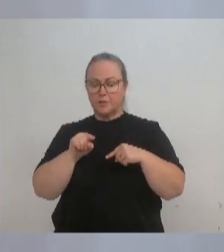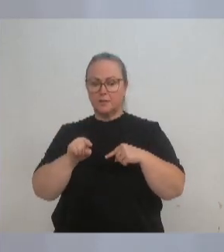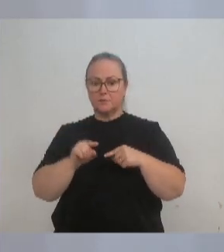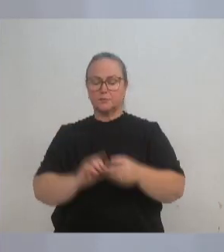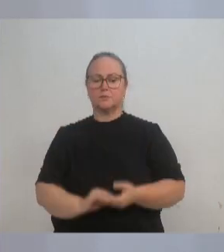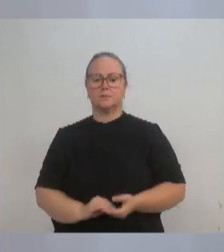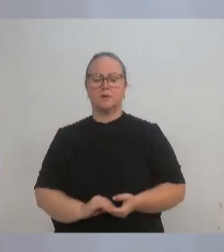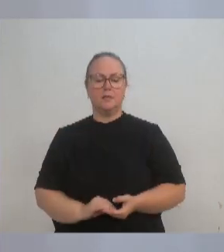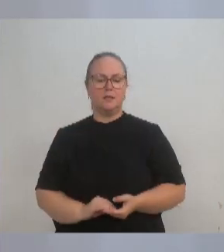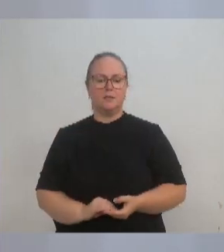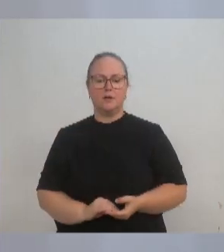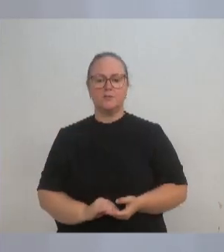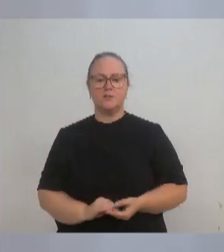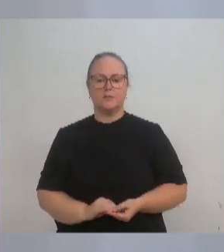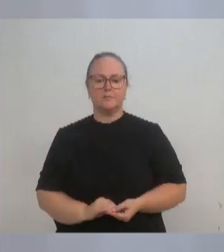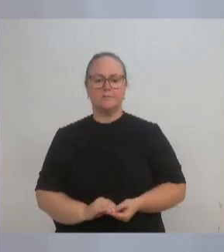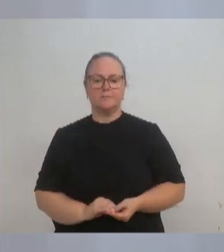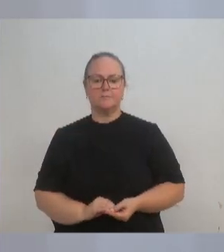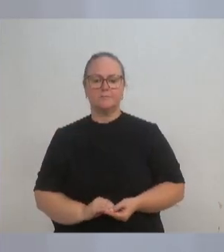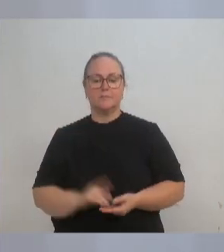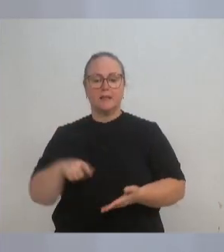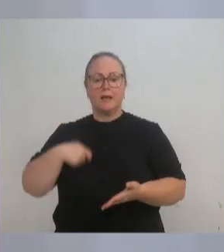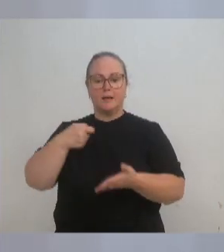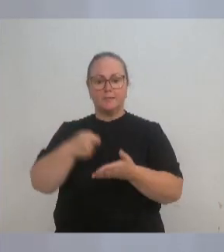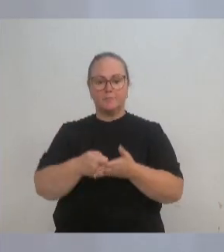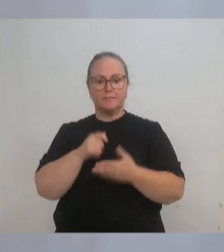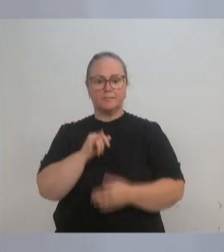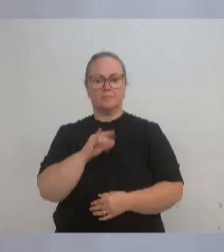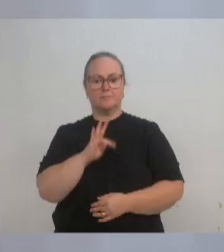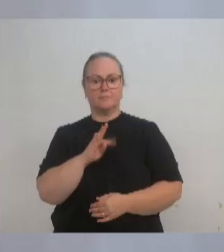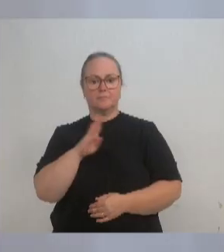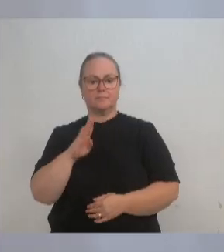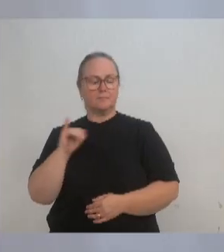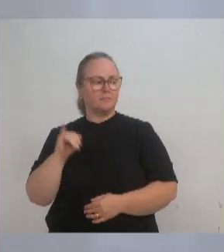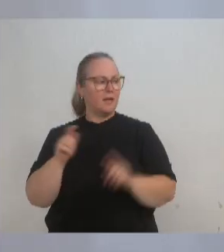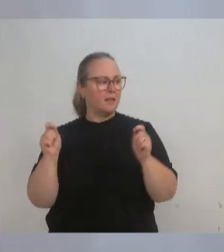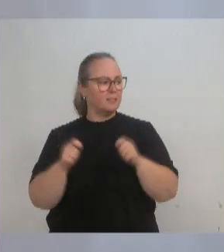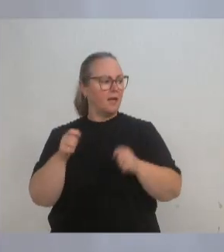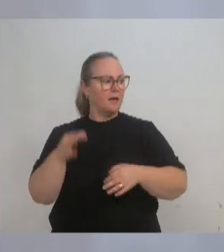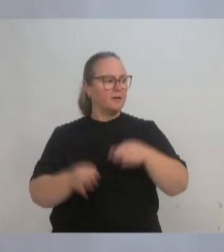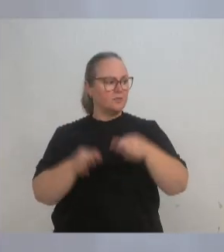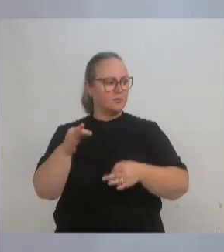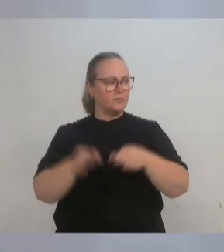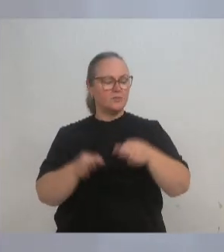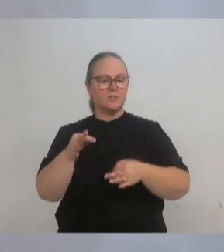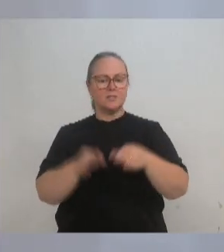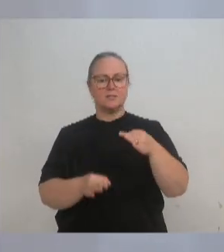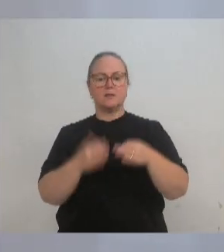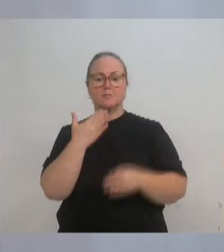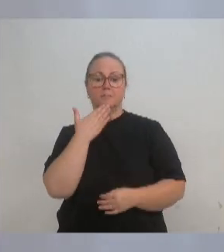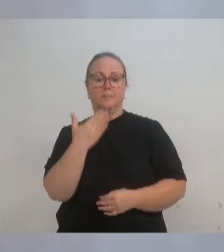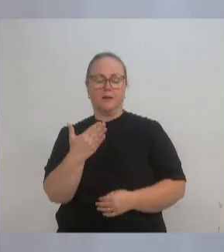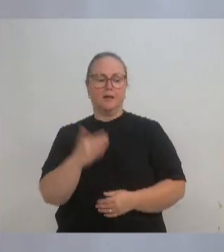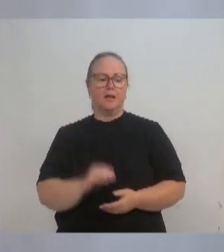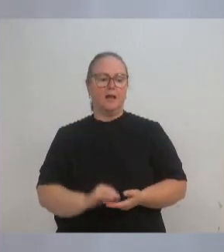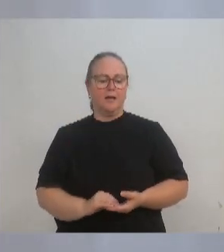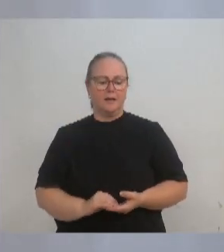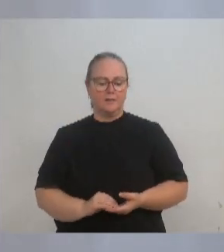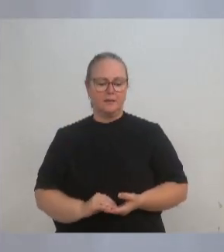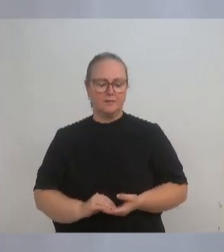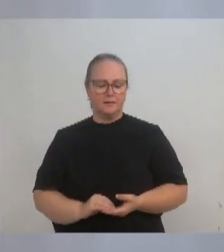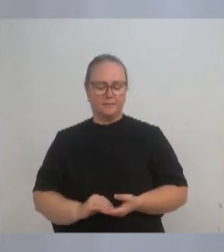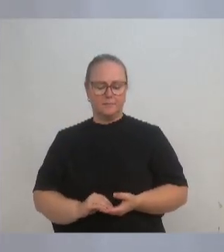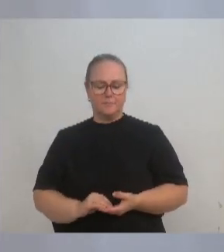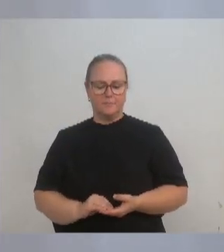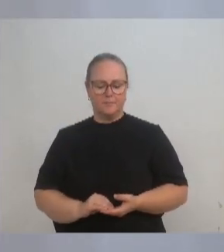com o pagamento do ITBI, pode ingressar na justiça solicitando o seu